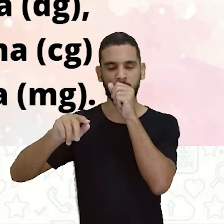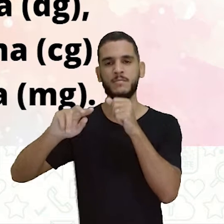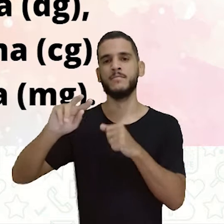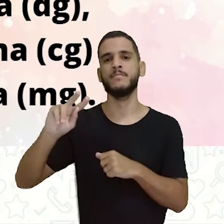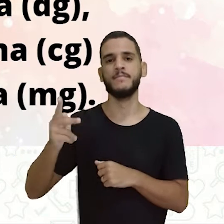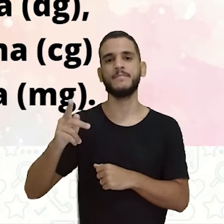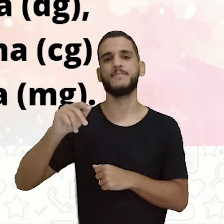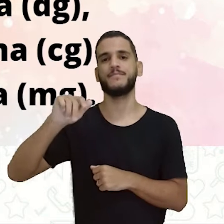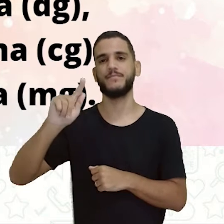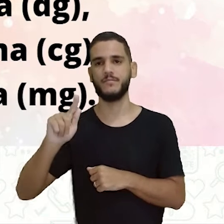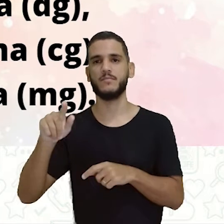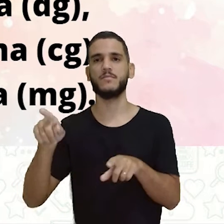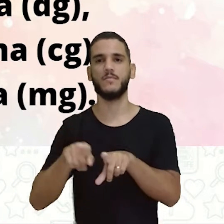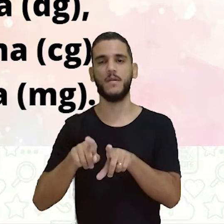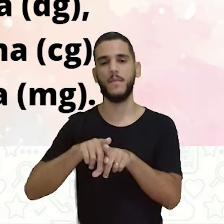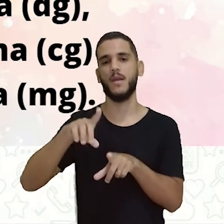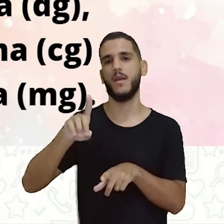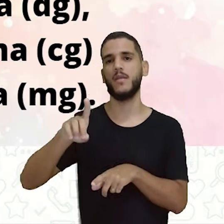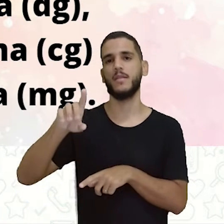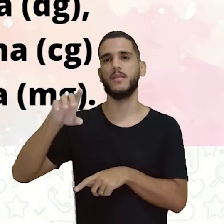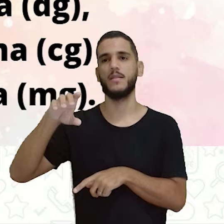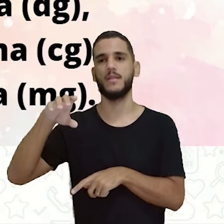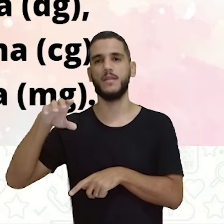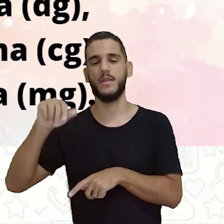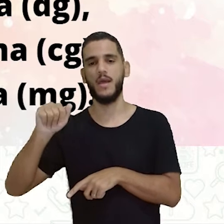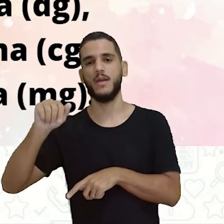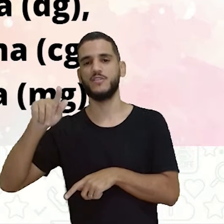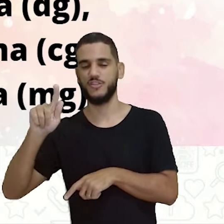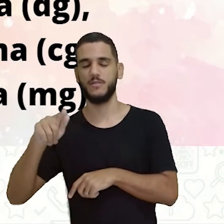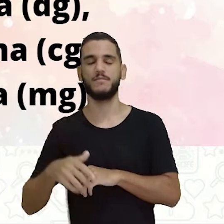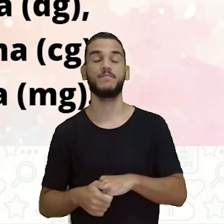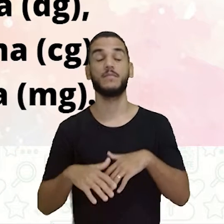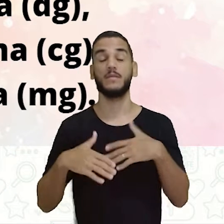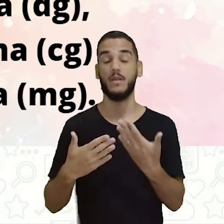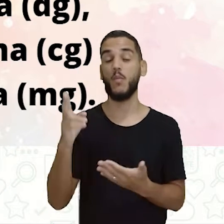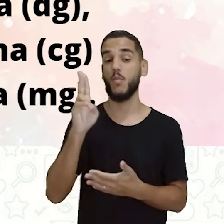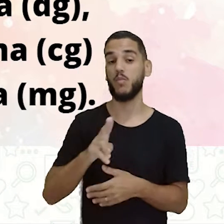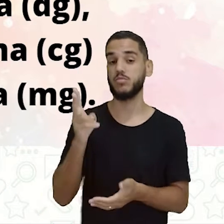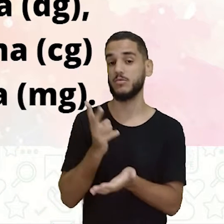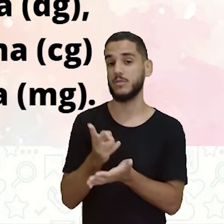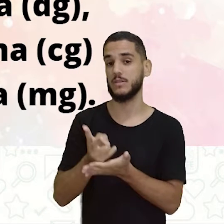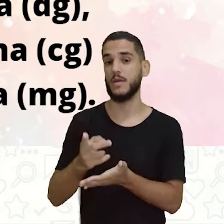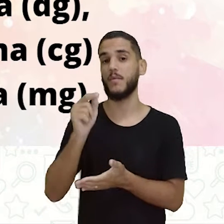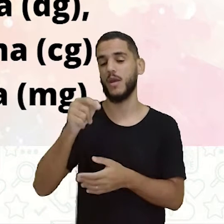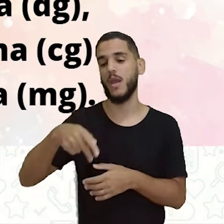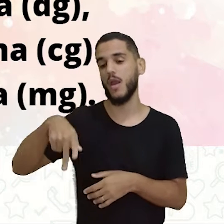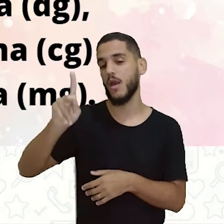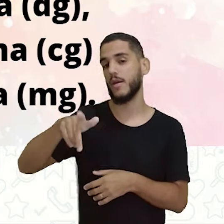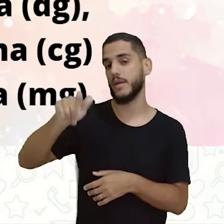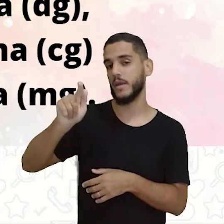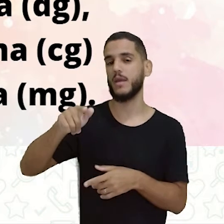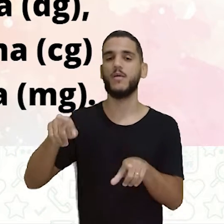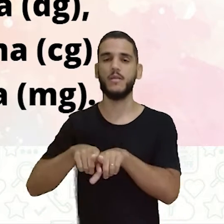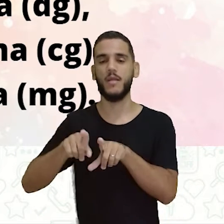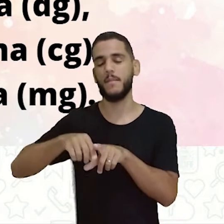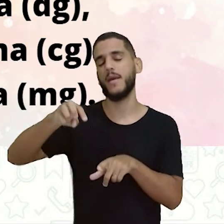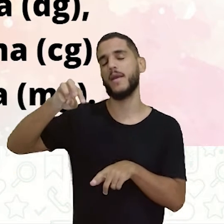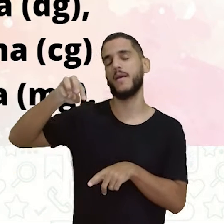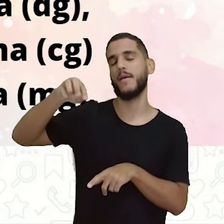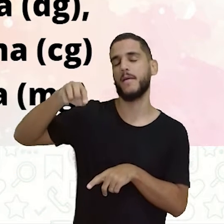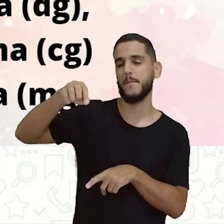a gente utiliza mais é o quilograma, né? Então, você sabe o quilo, né, e sabe a